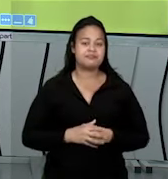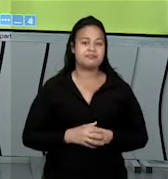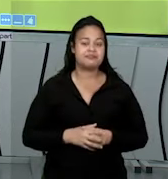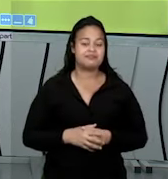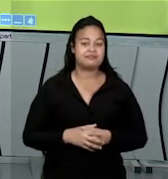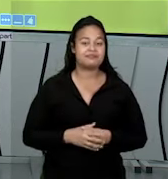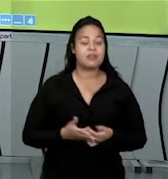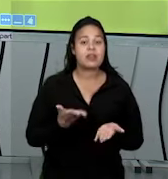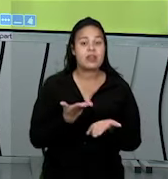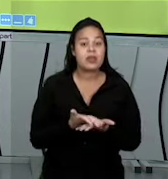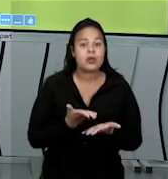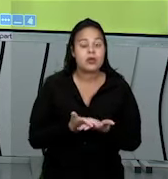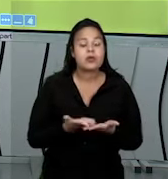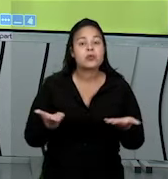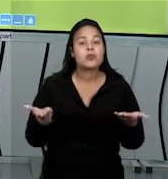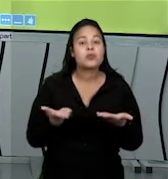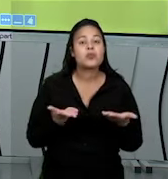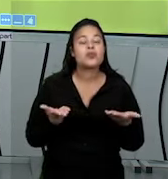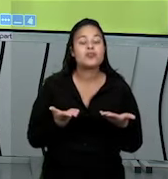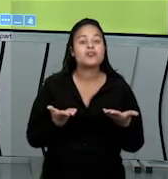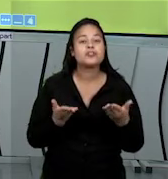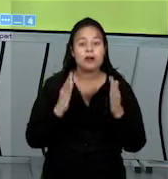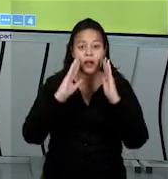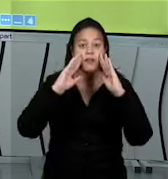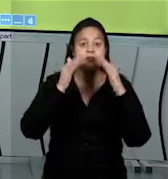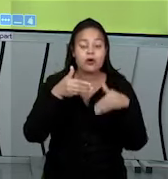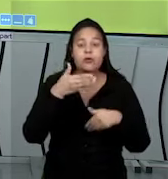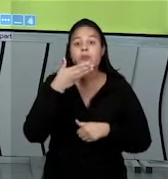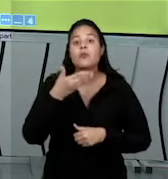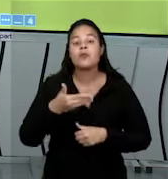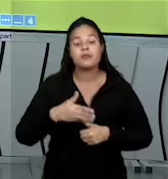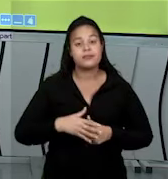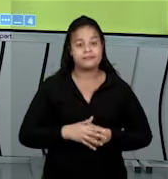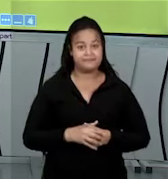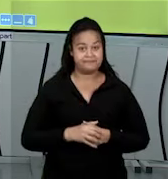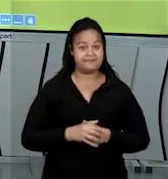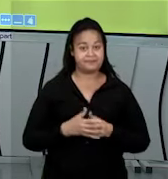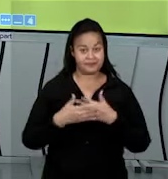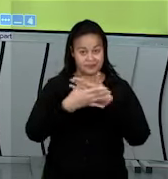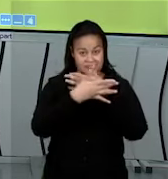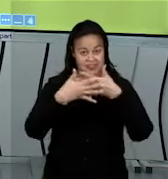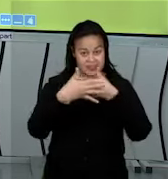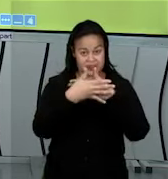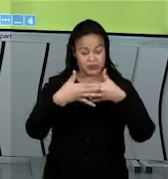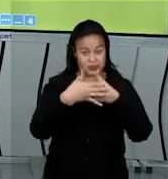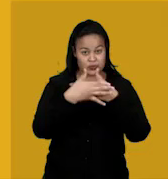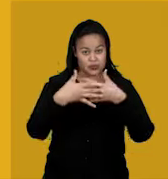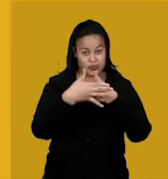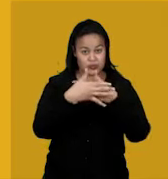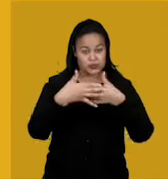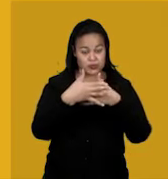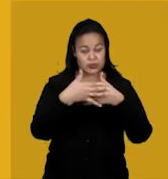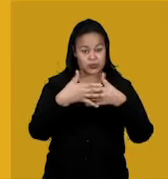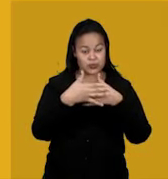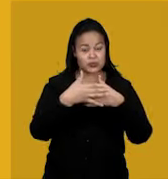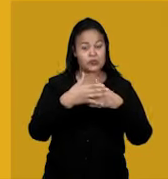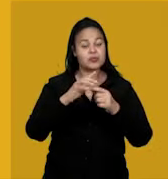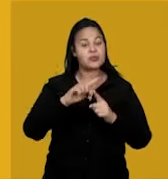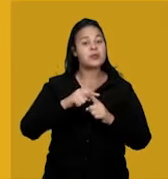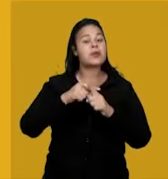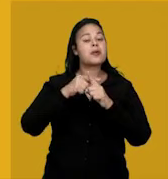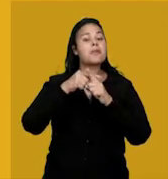E na aula de hoje, vamos focar o nosso estudo no tecido muscular e também no tecido